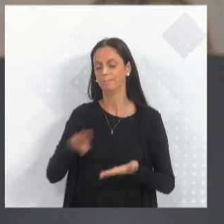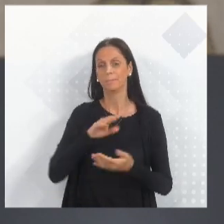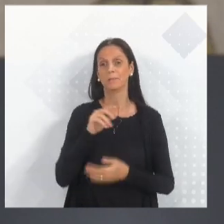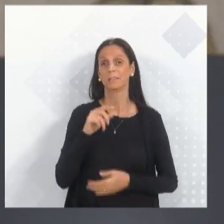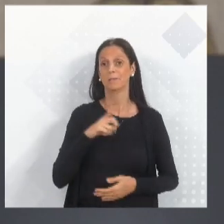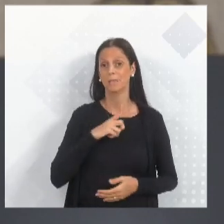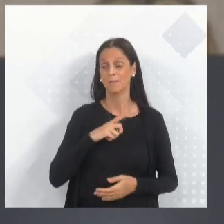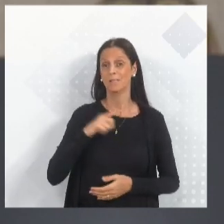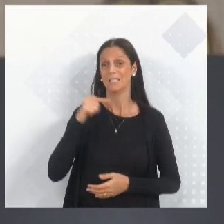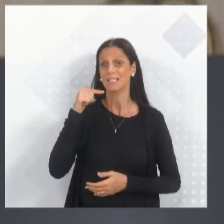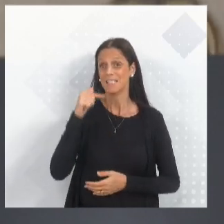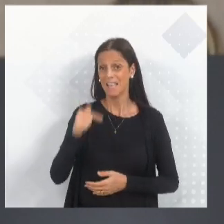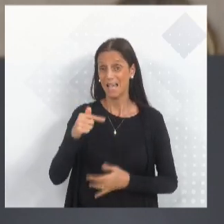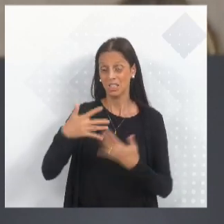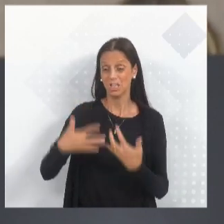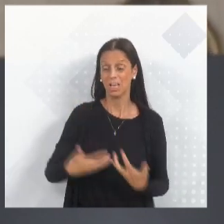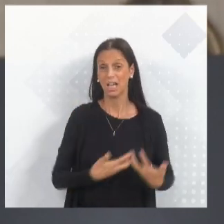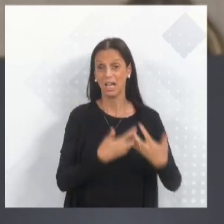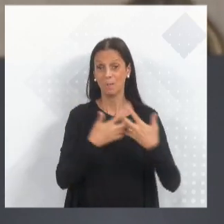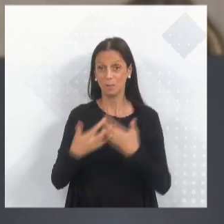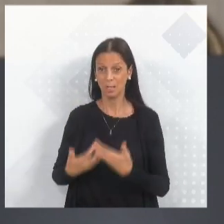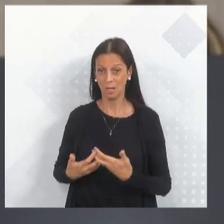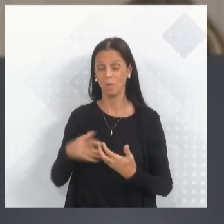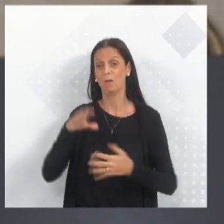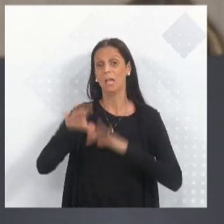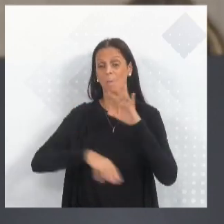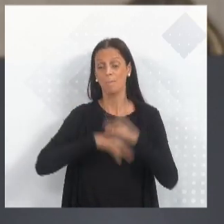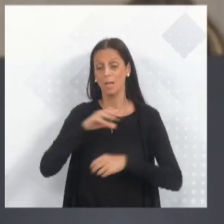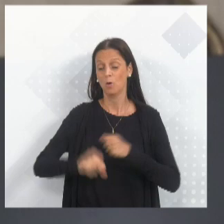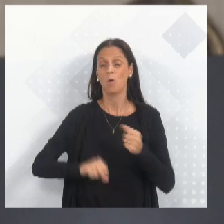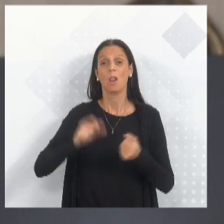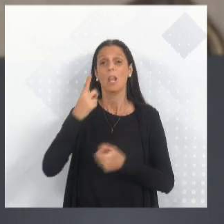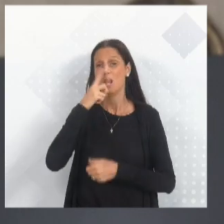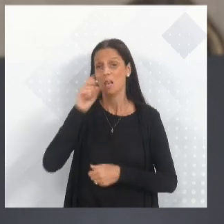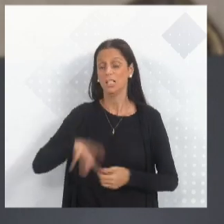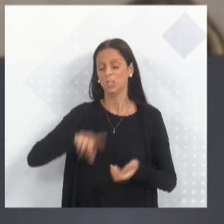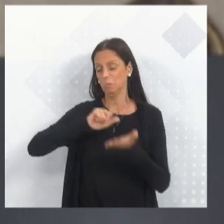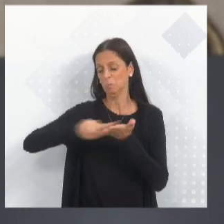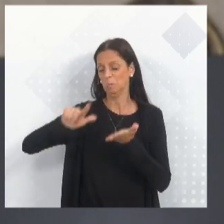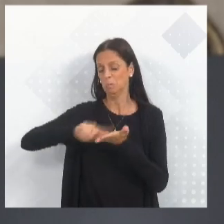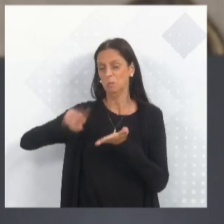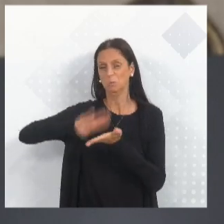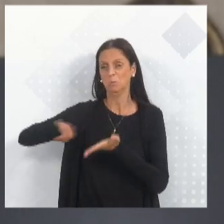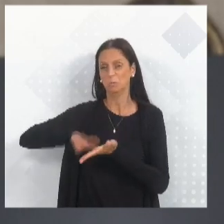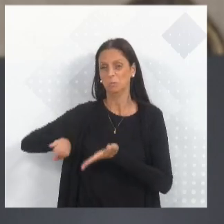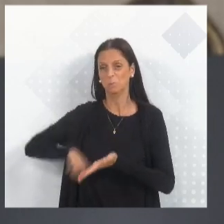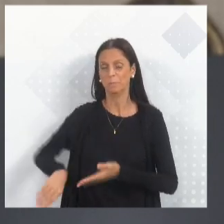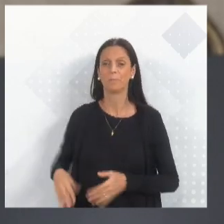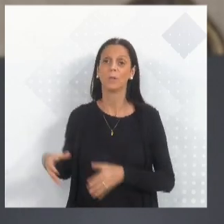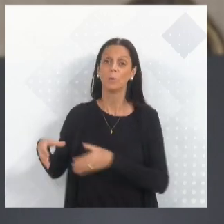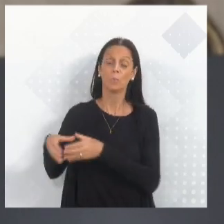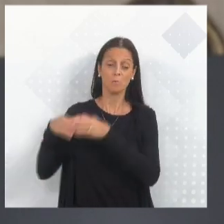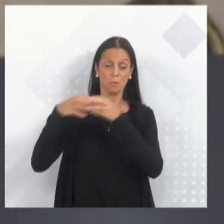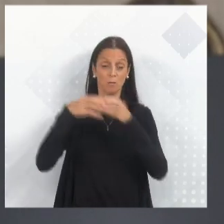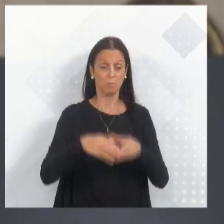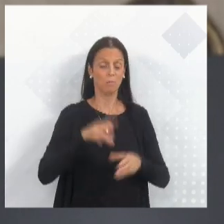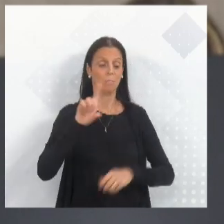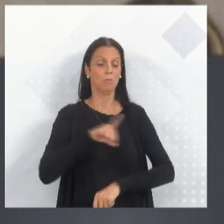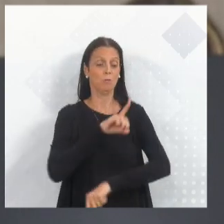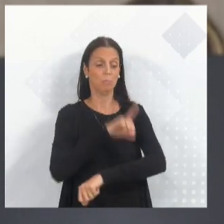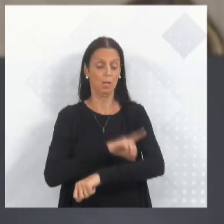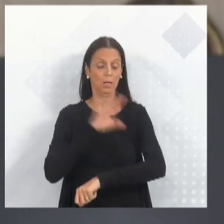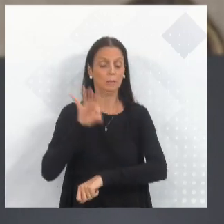para sen eu ten uma ideia eh e E a equipe da deng esteve no local é muito importante